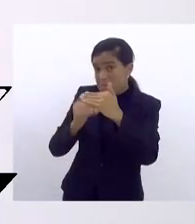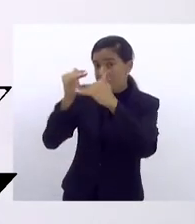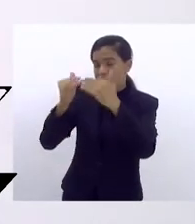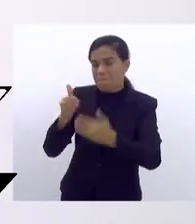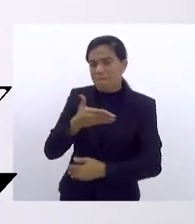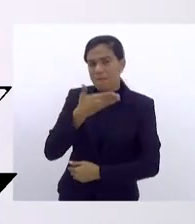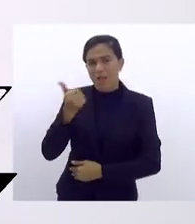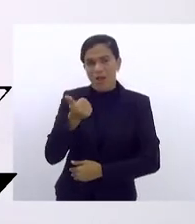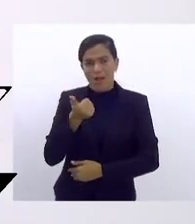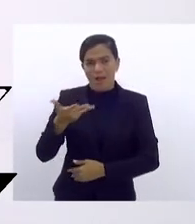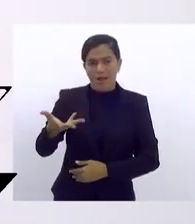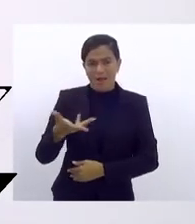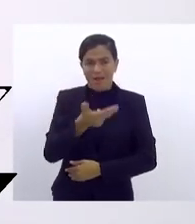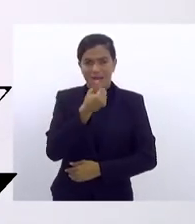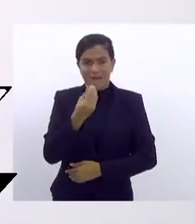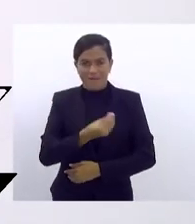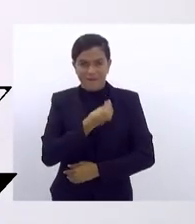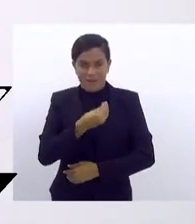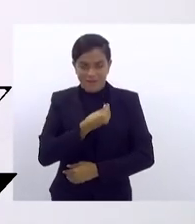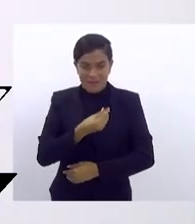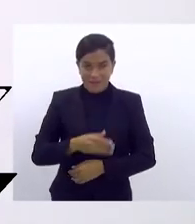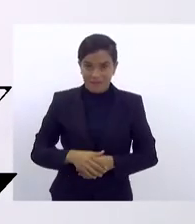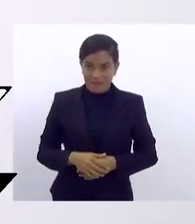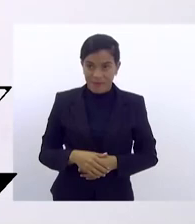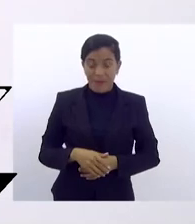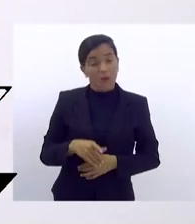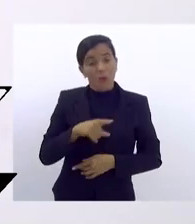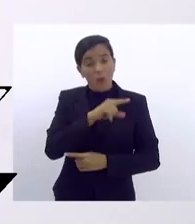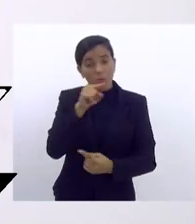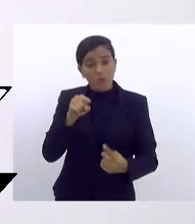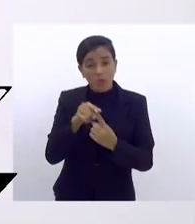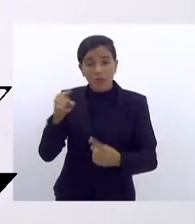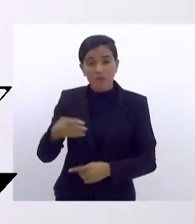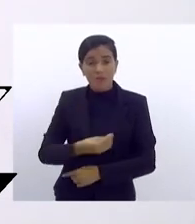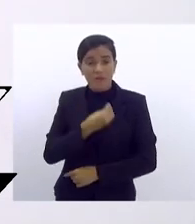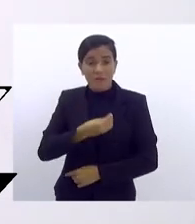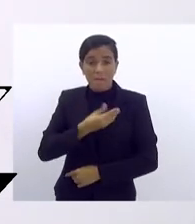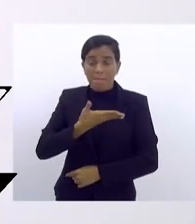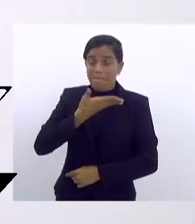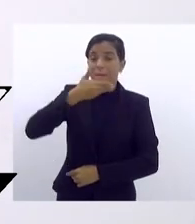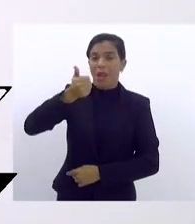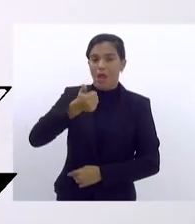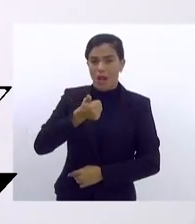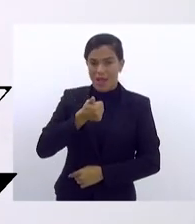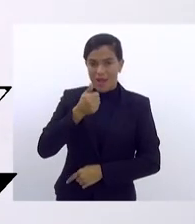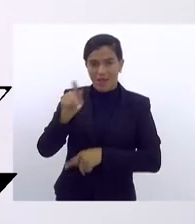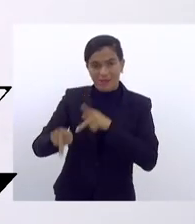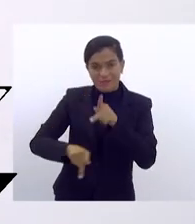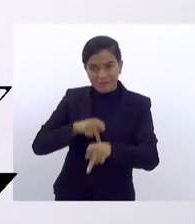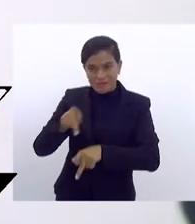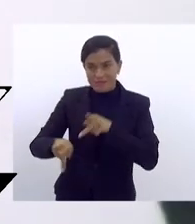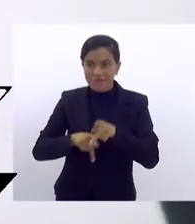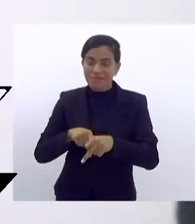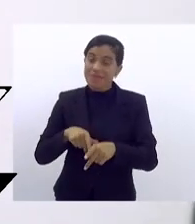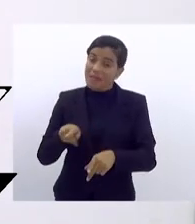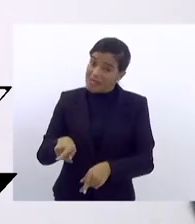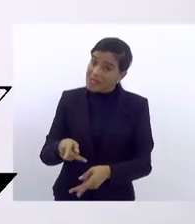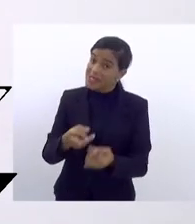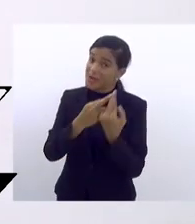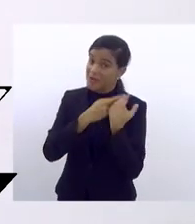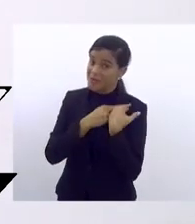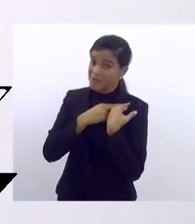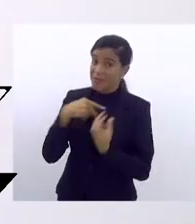dessas pessoas então nós estamos aqui para isso para melhorar a qualidade de vida da população do estado do Rio de Janeiro esse é o dever do